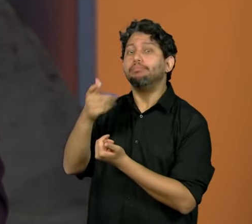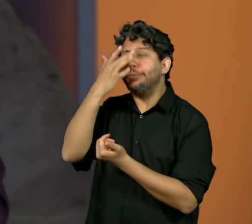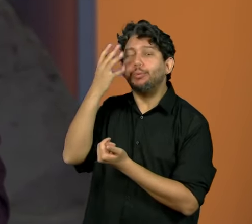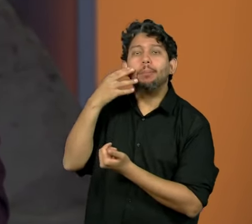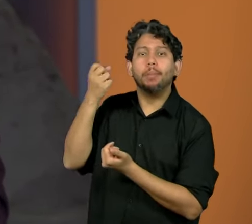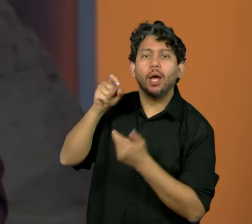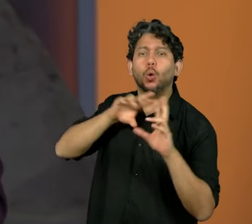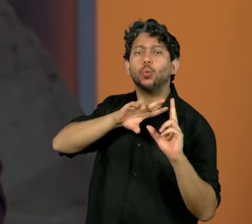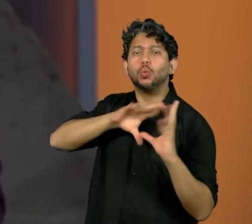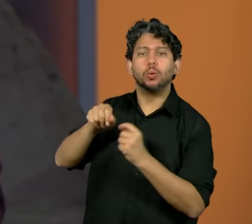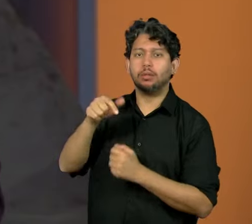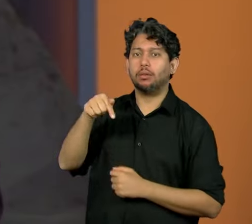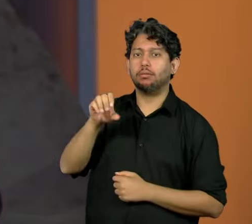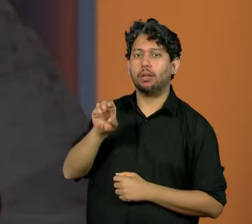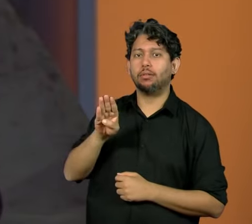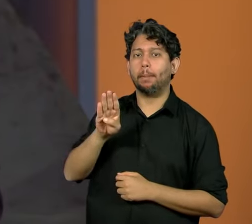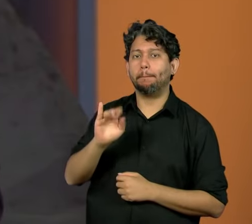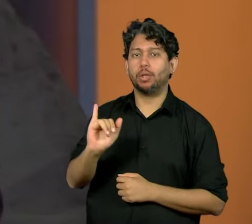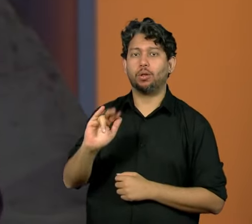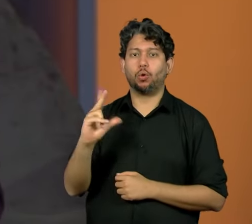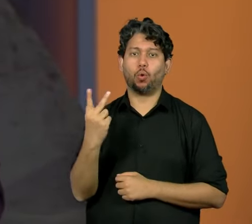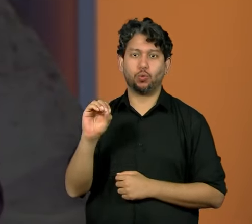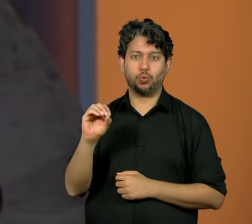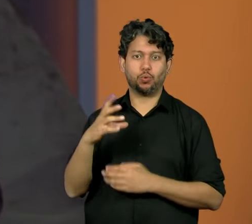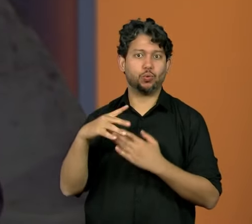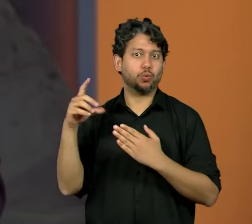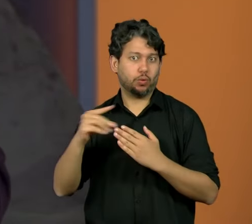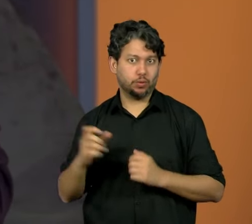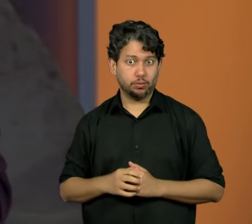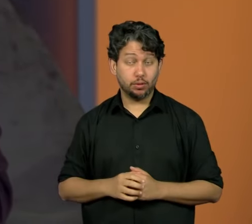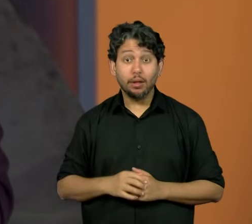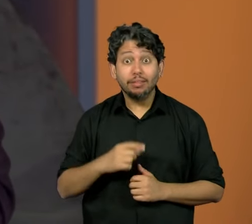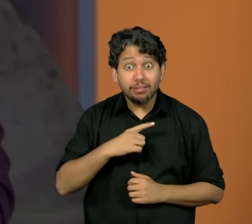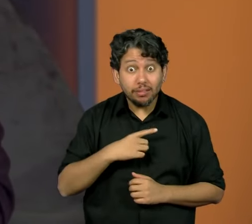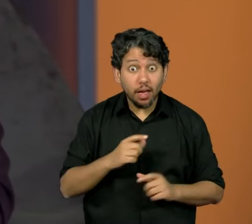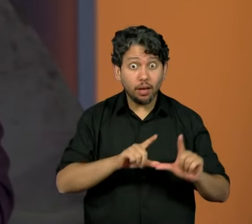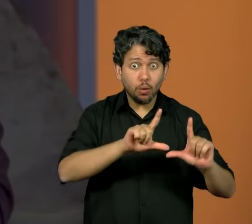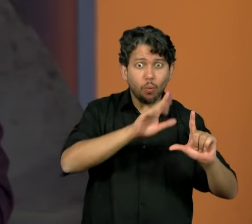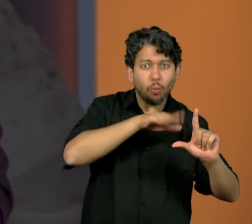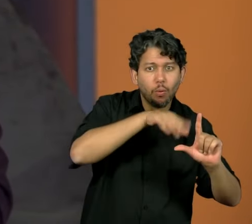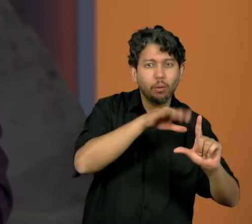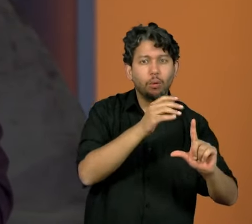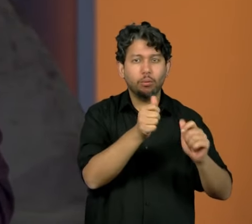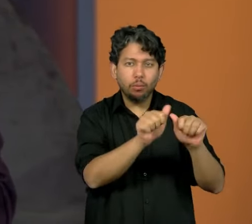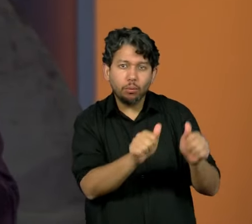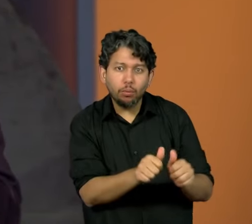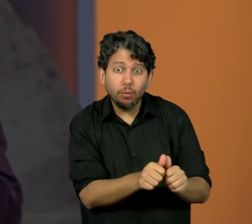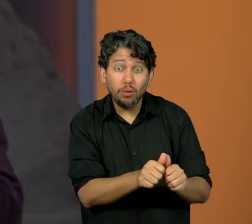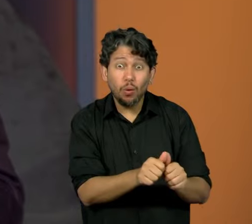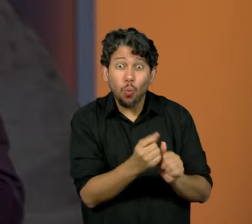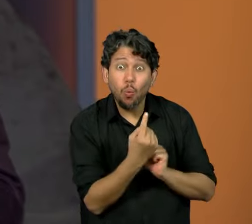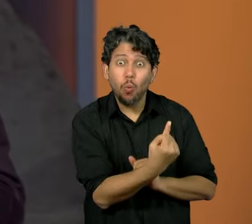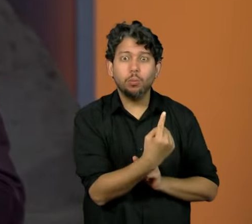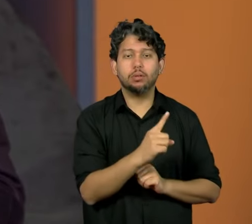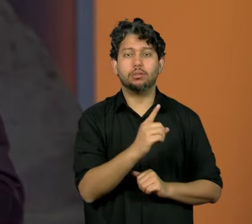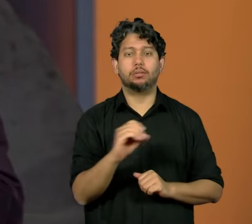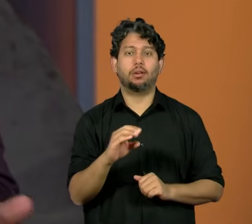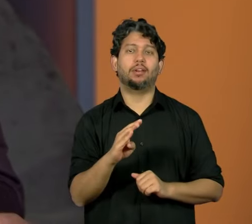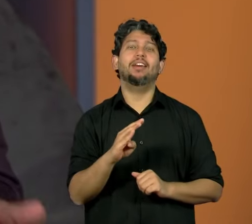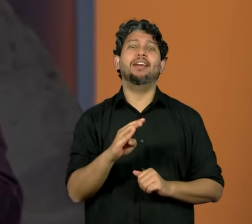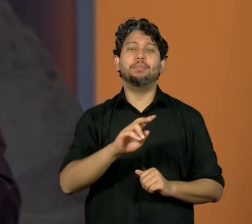de dólares. Algumas obras sozinhas ultrapassaram o valor de 100 bilhões de dólares. O crescimento se dá também